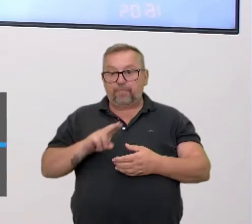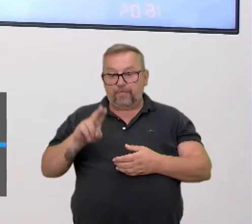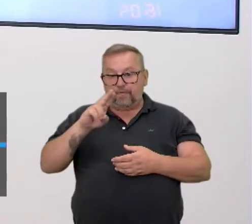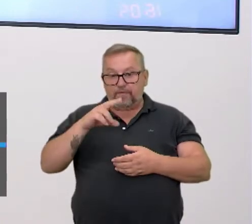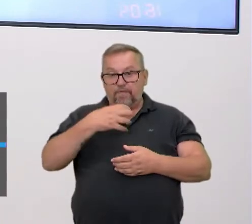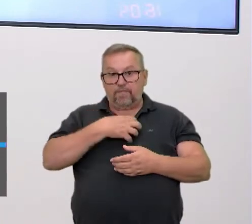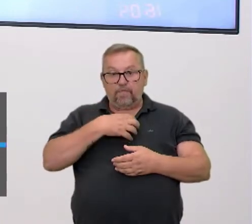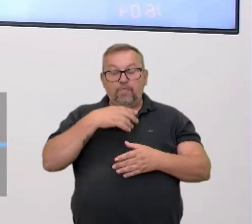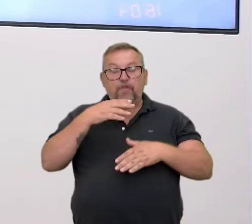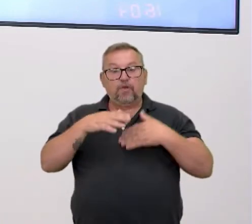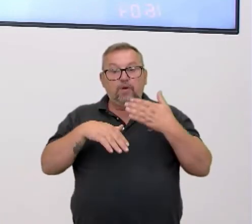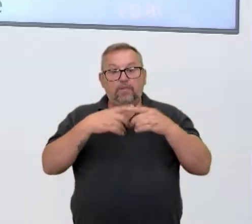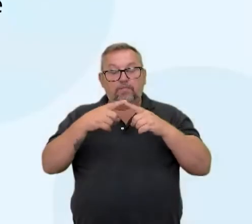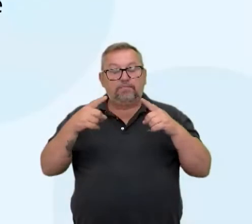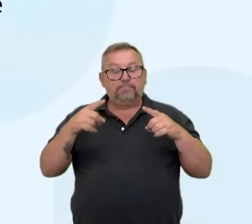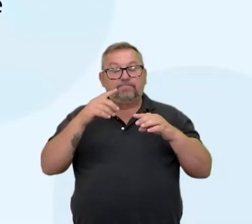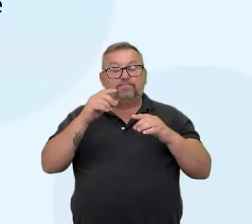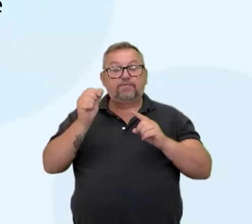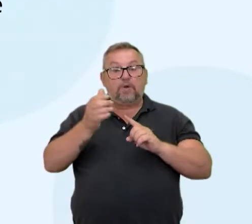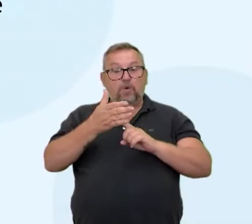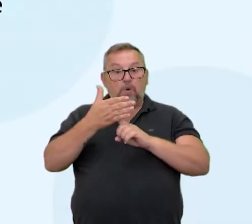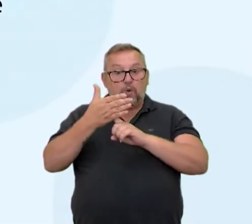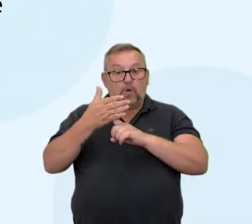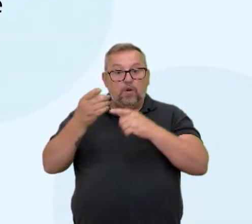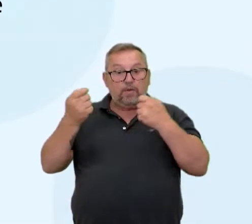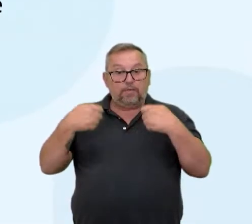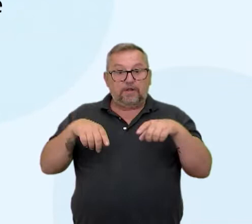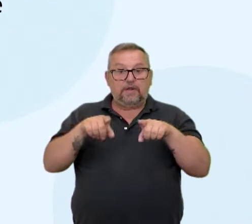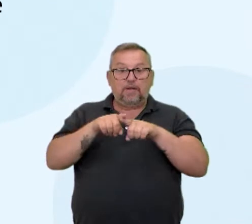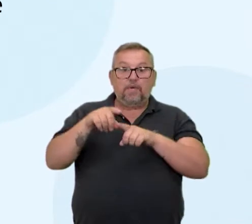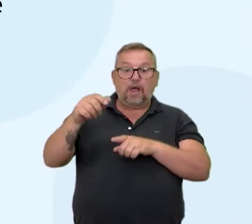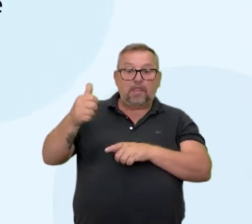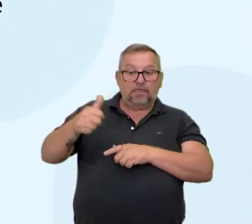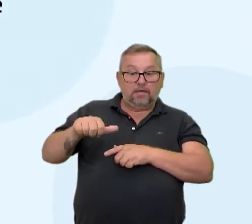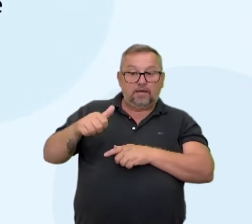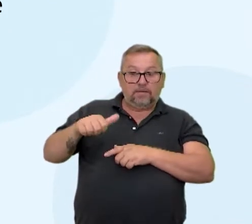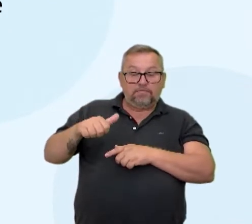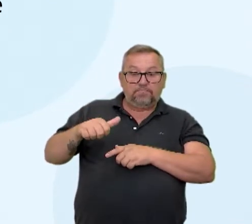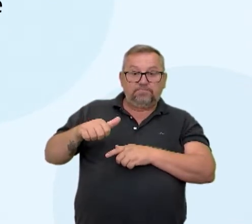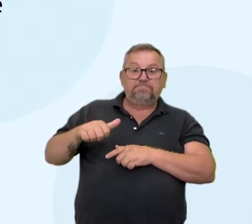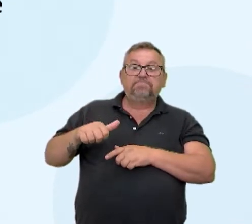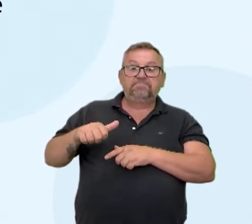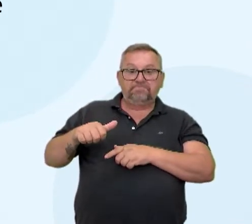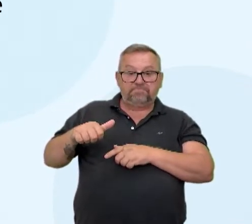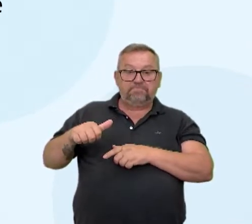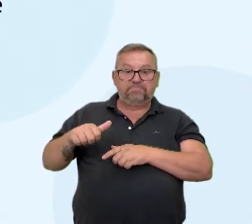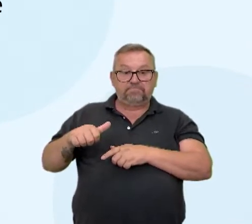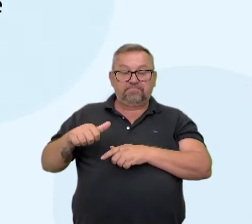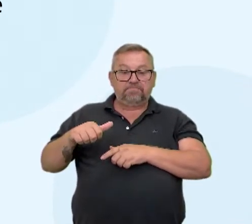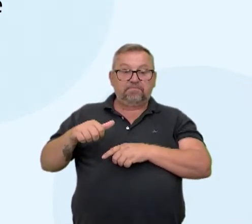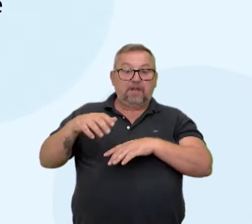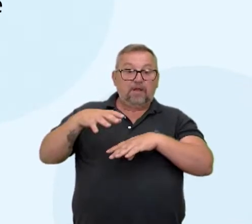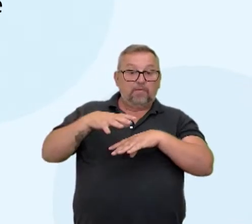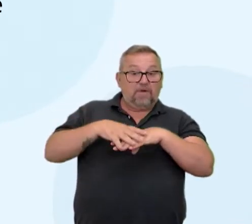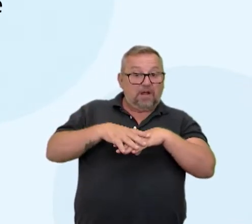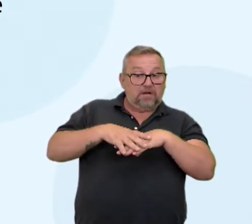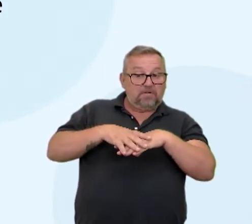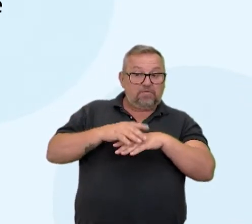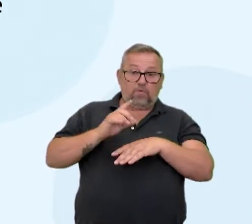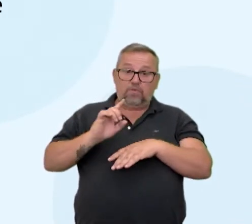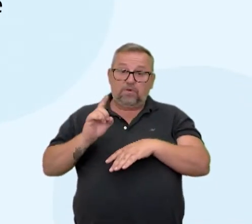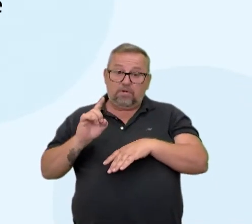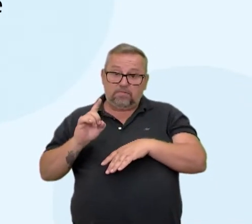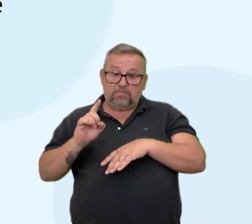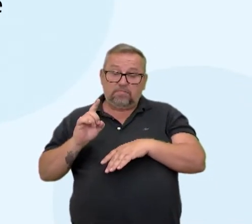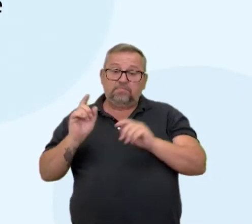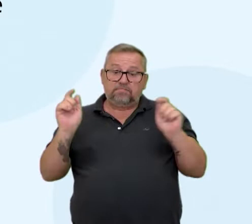processos tecnológicos ou qualquer outro que necessite de análise. Olha que legal, seja ela matemática ou não, foi o que a gente